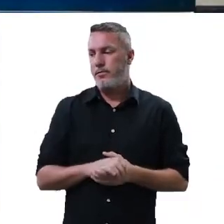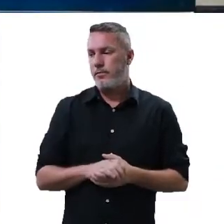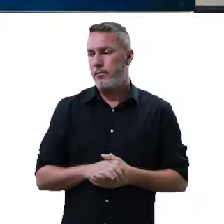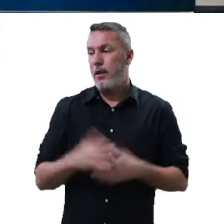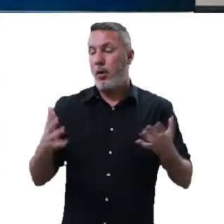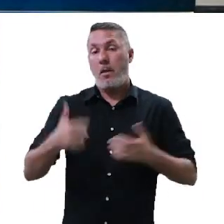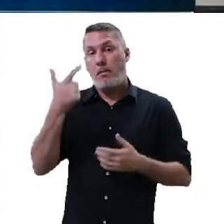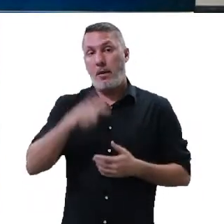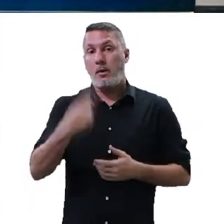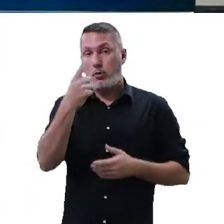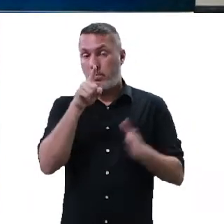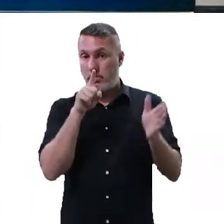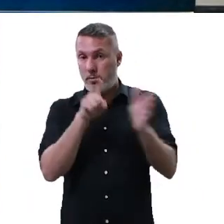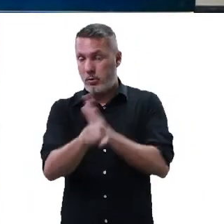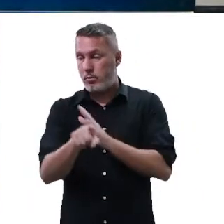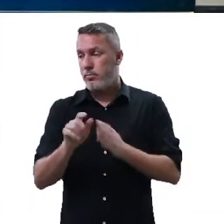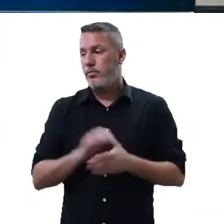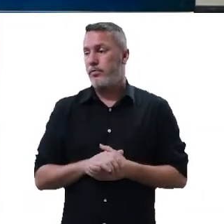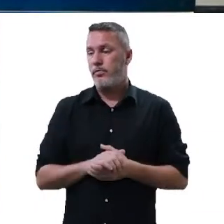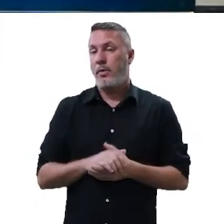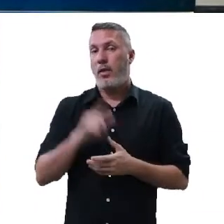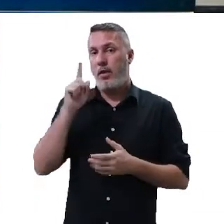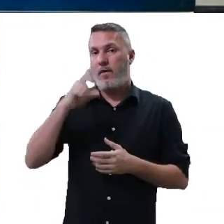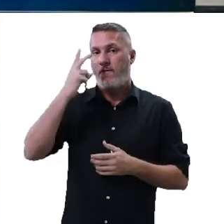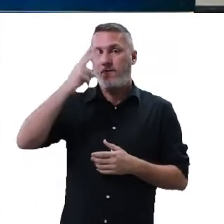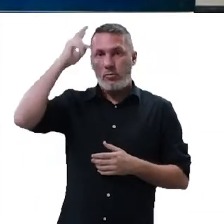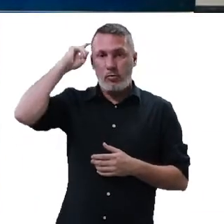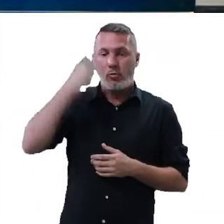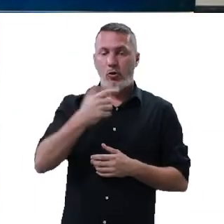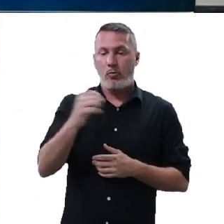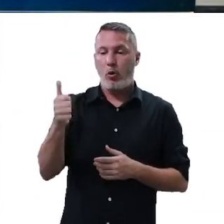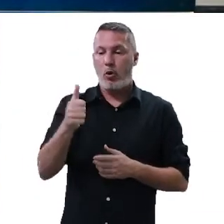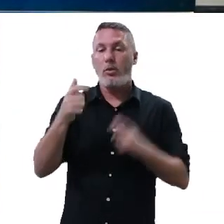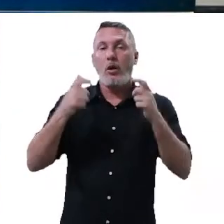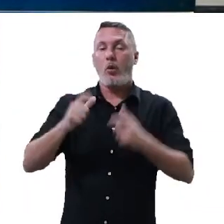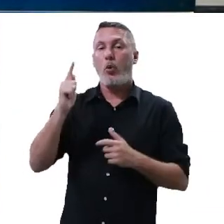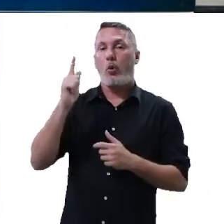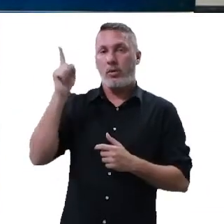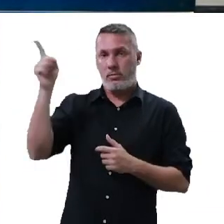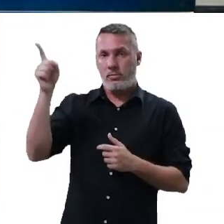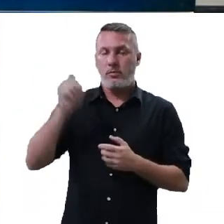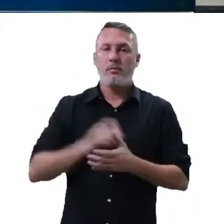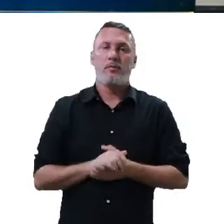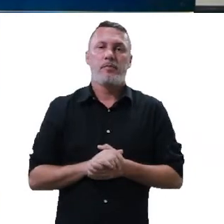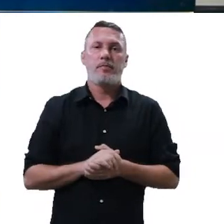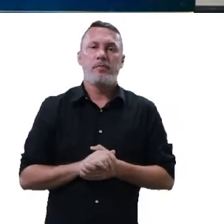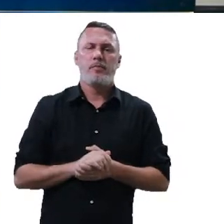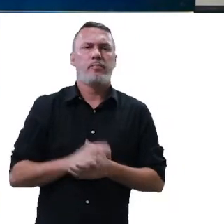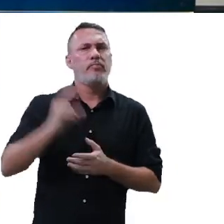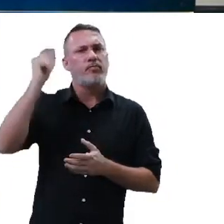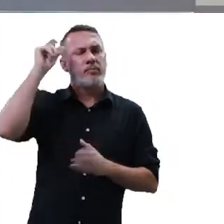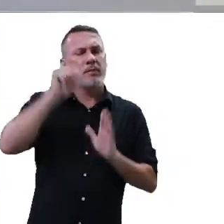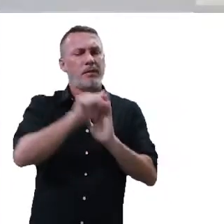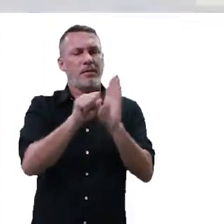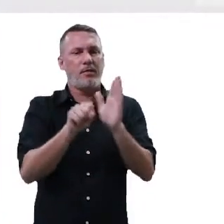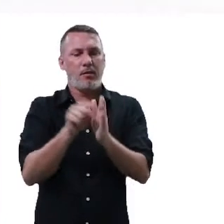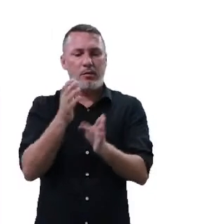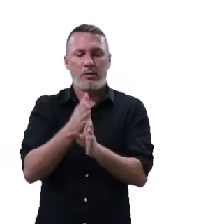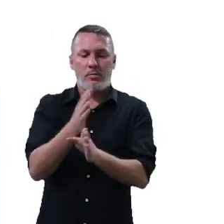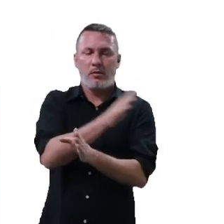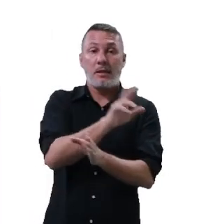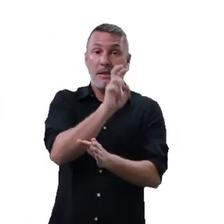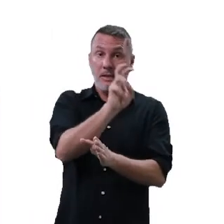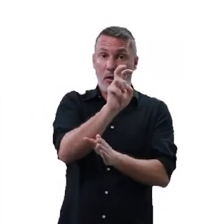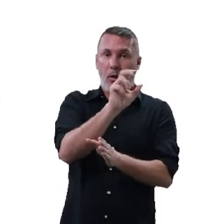Vamos a mais uma questão. Essa aí está no vestibular de 2011 em Goiânia. No século